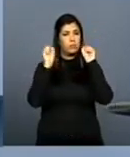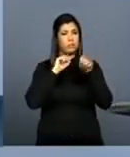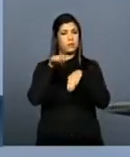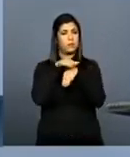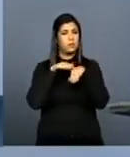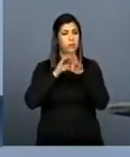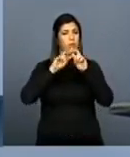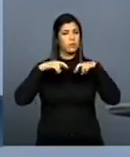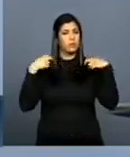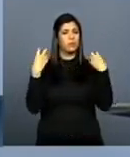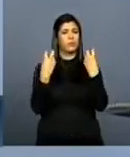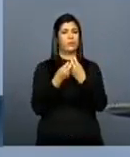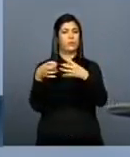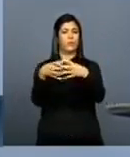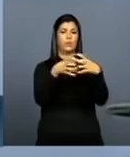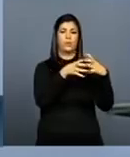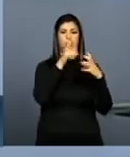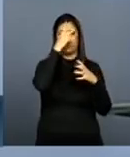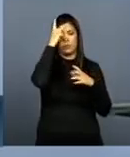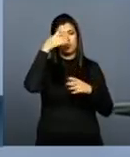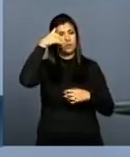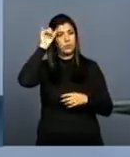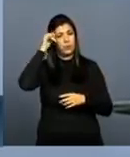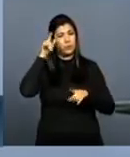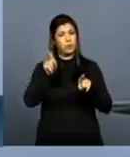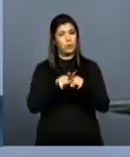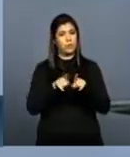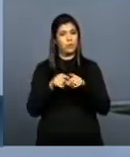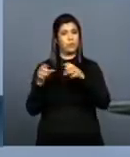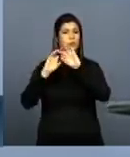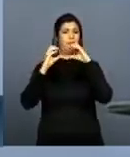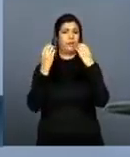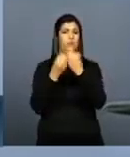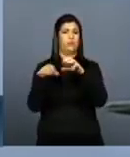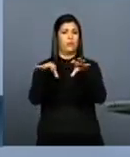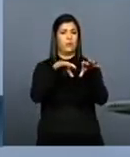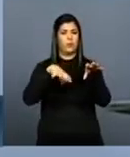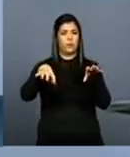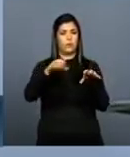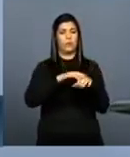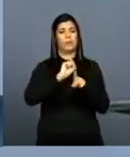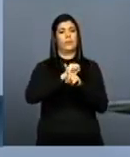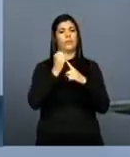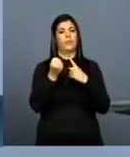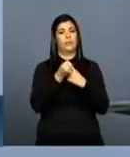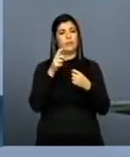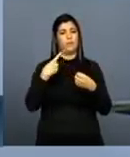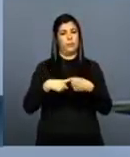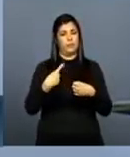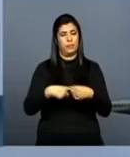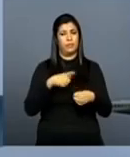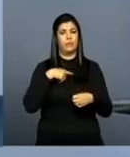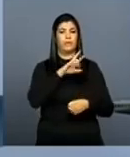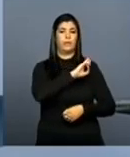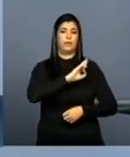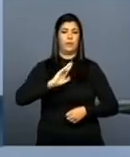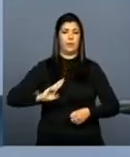com o movimento do campo, com o movimento sindical urbano, com vários atores da sociedade, religiosos,